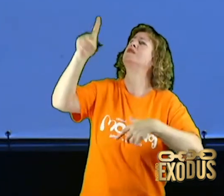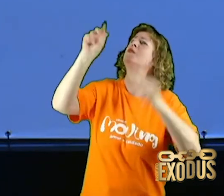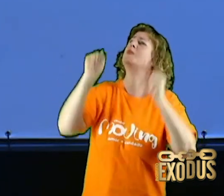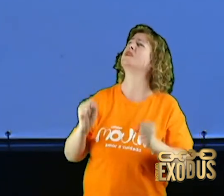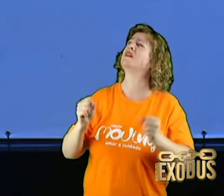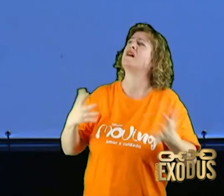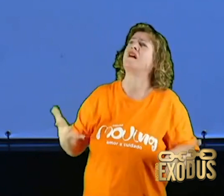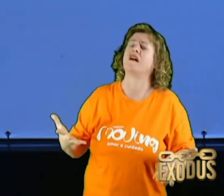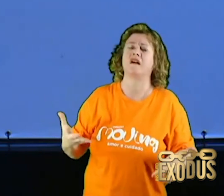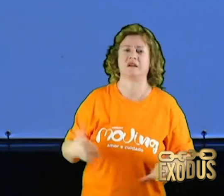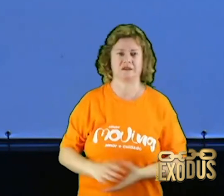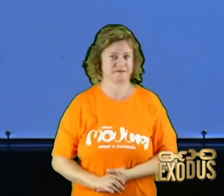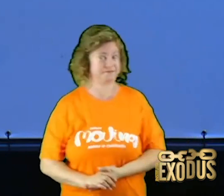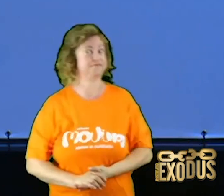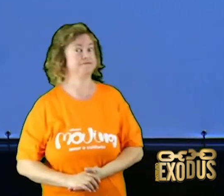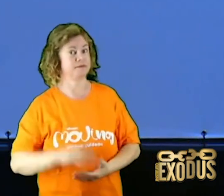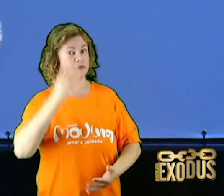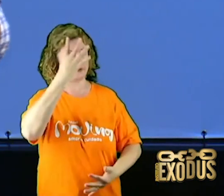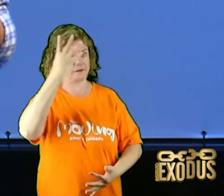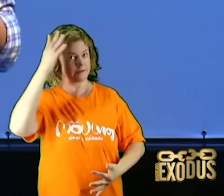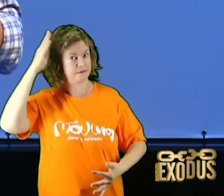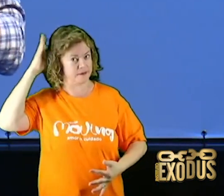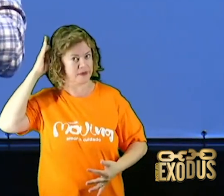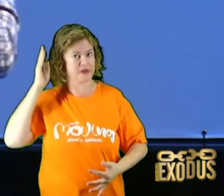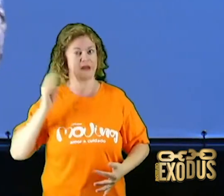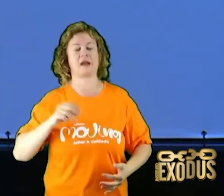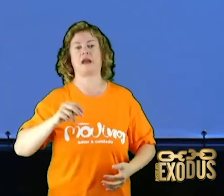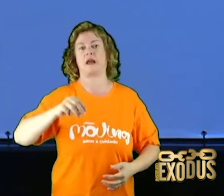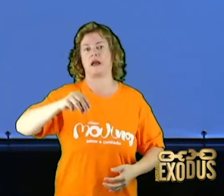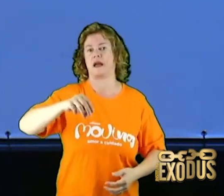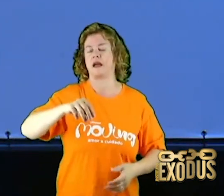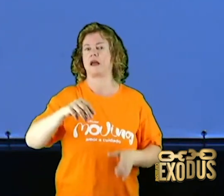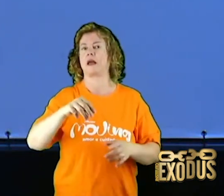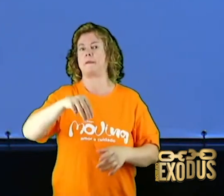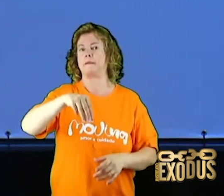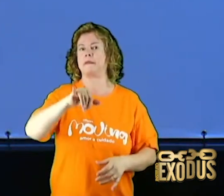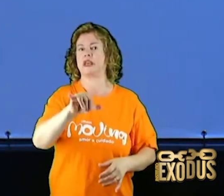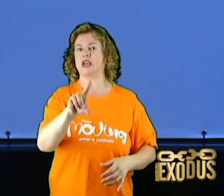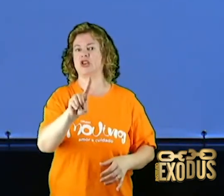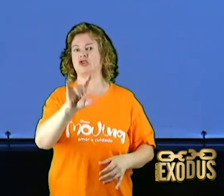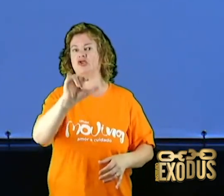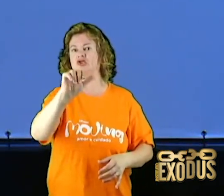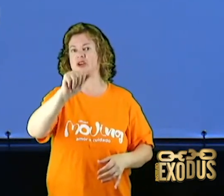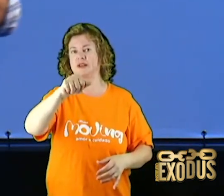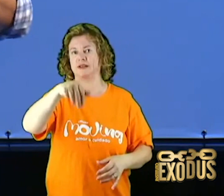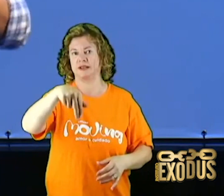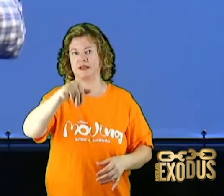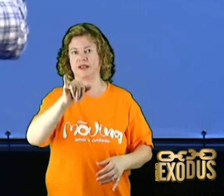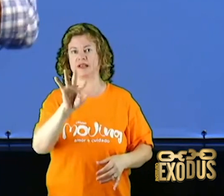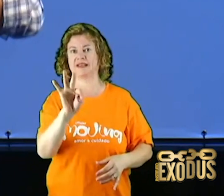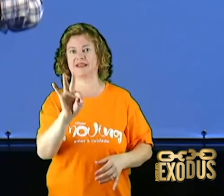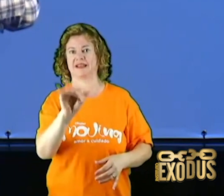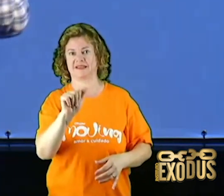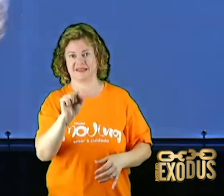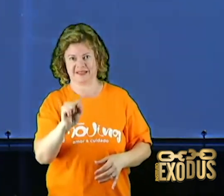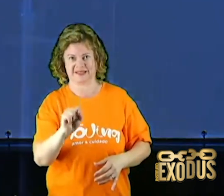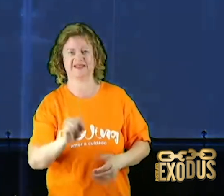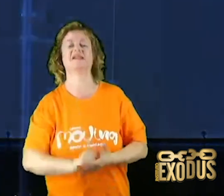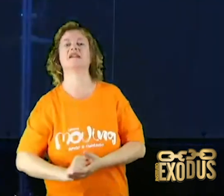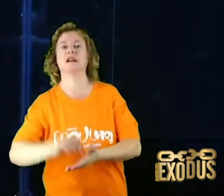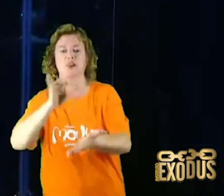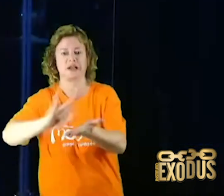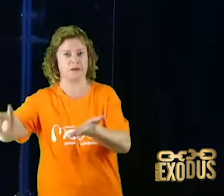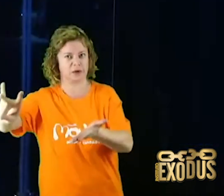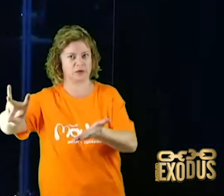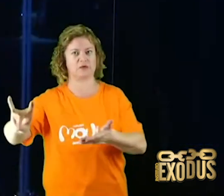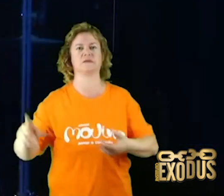ali, aquele canal que a gente chama de Suez, é o Golfo de Aqaba, onde está a